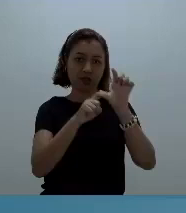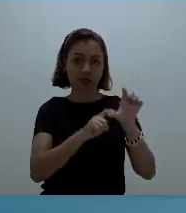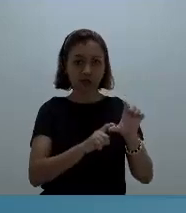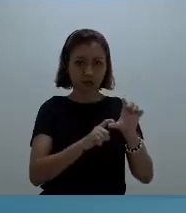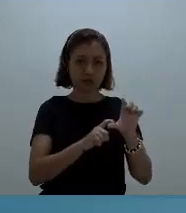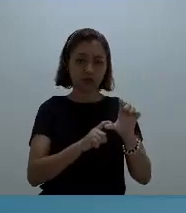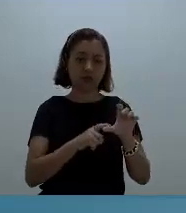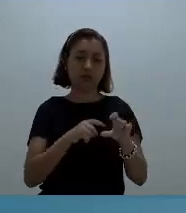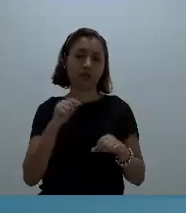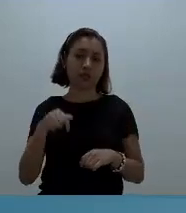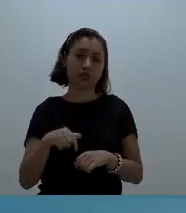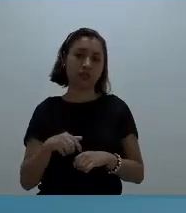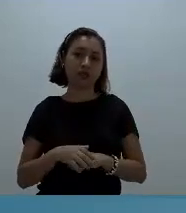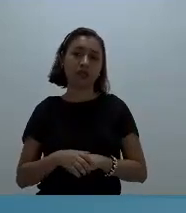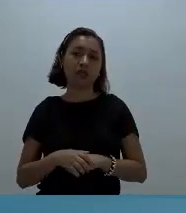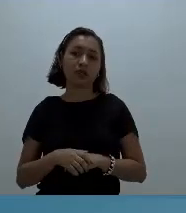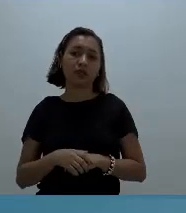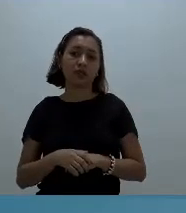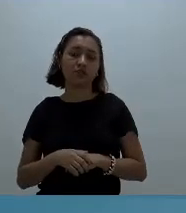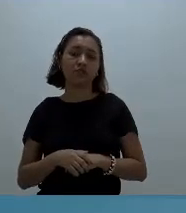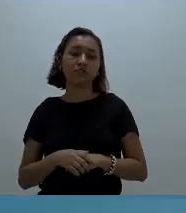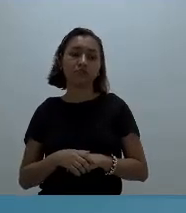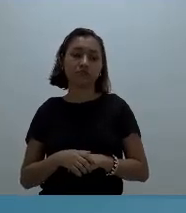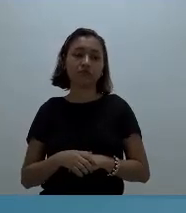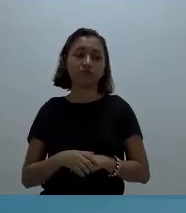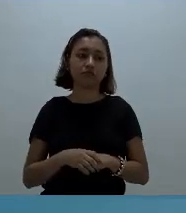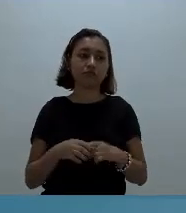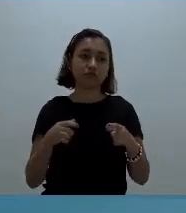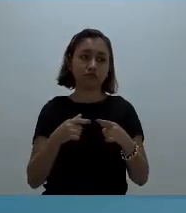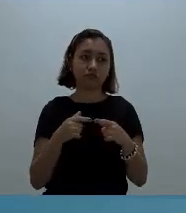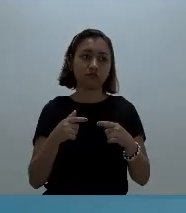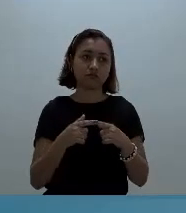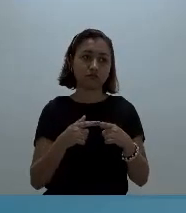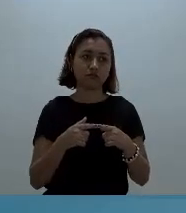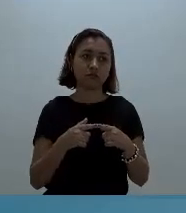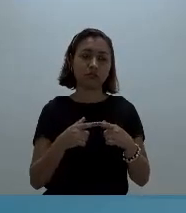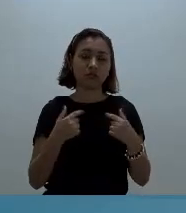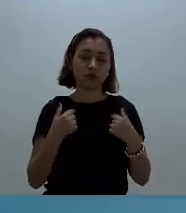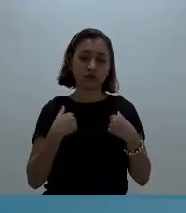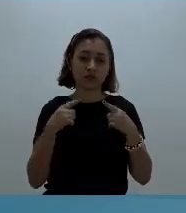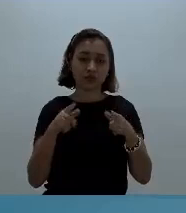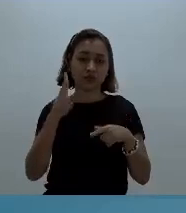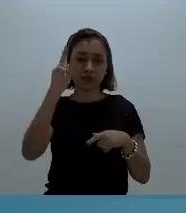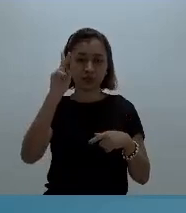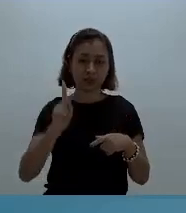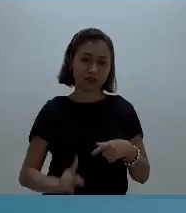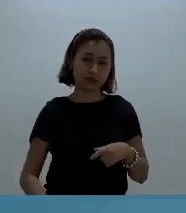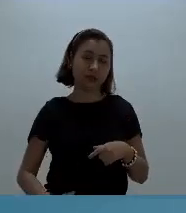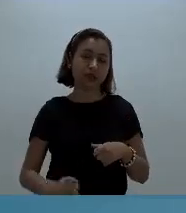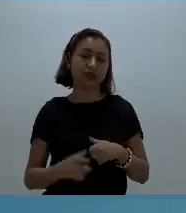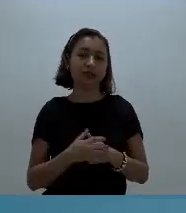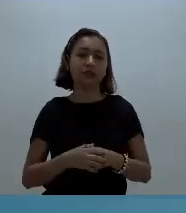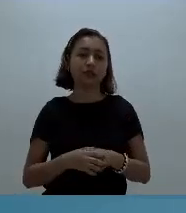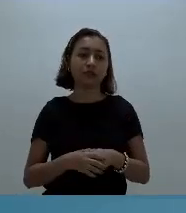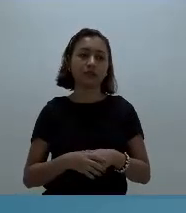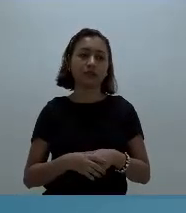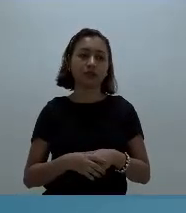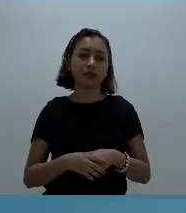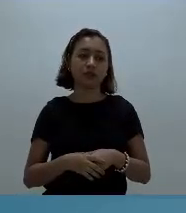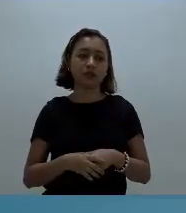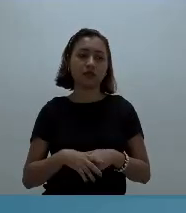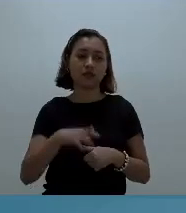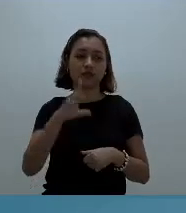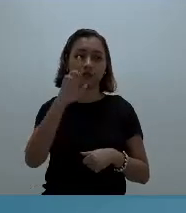Poder Judiciário do Estado do Pará. Proponente somos nós, da presidência, e a